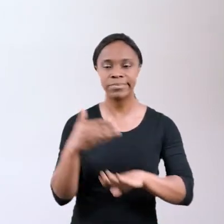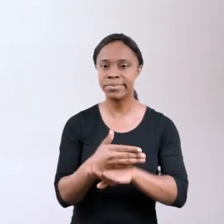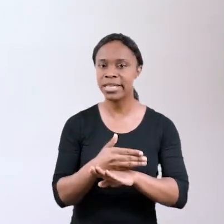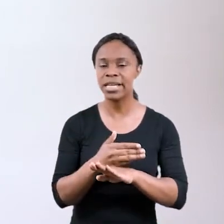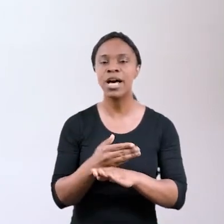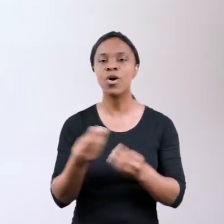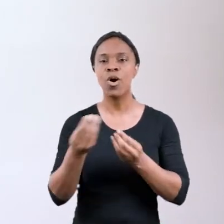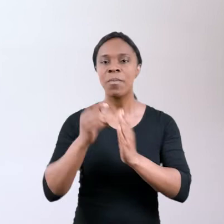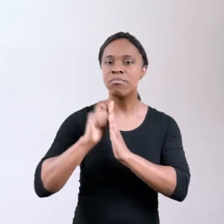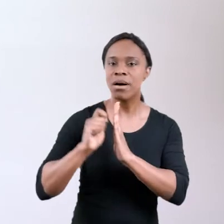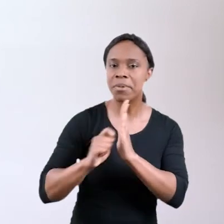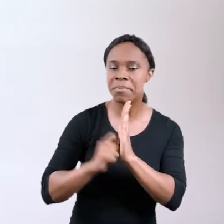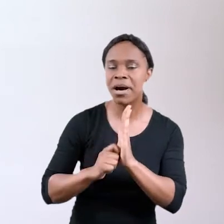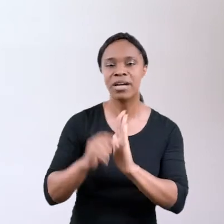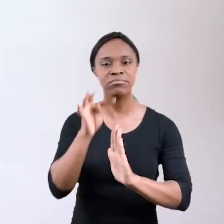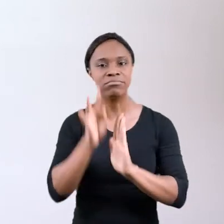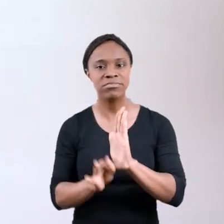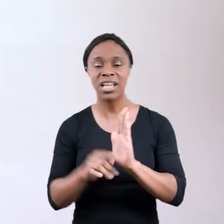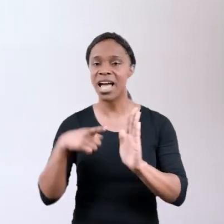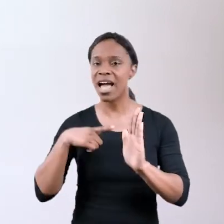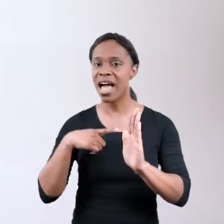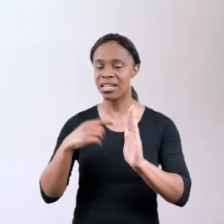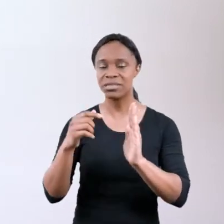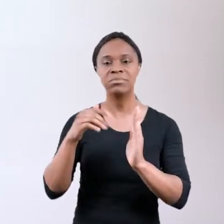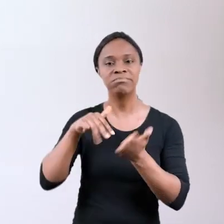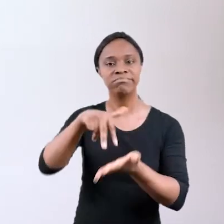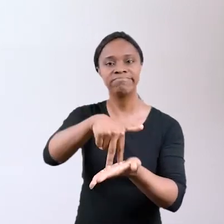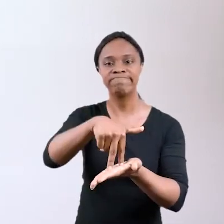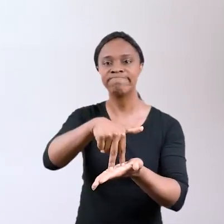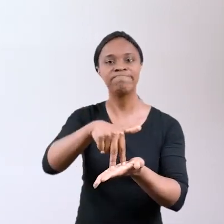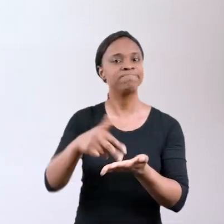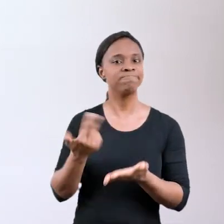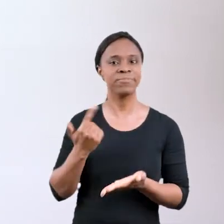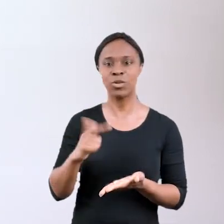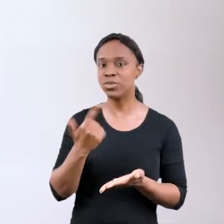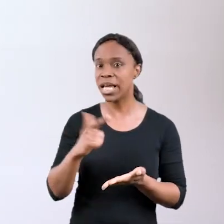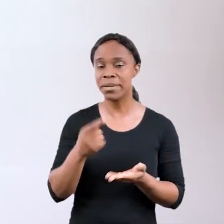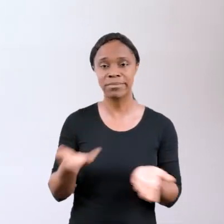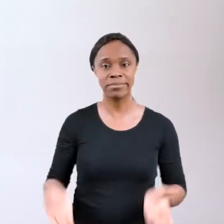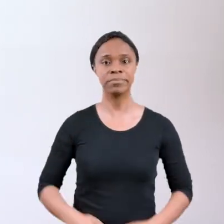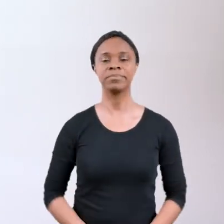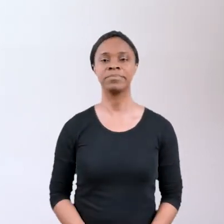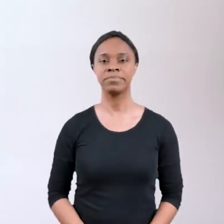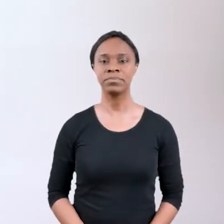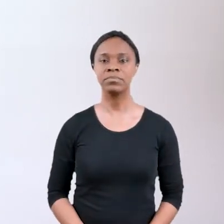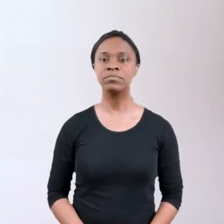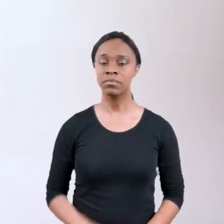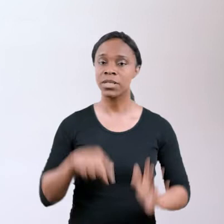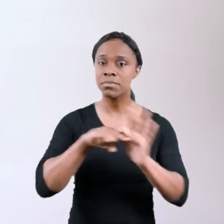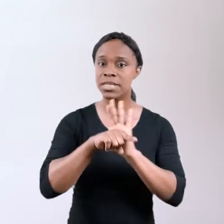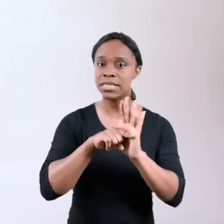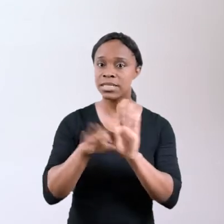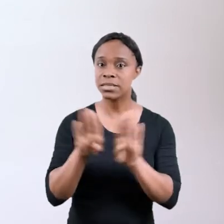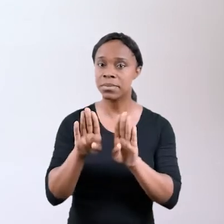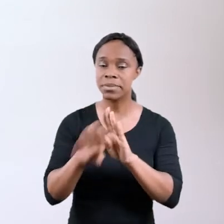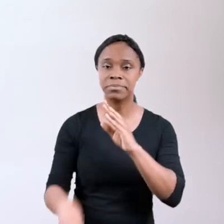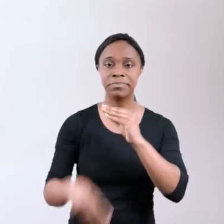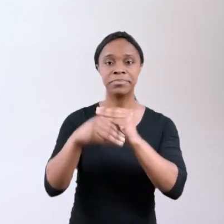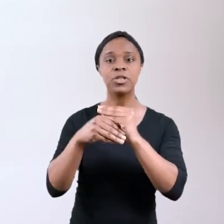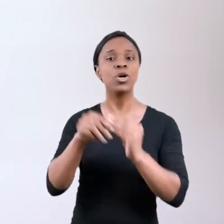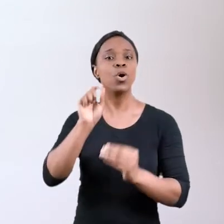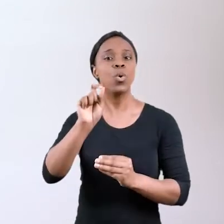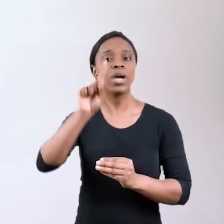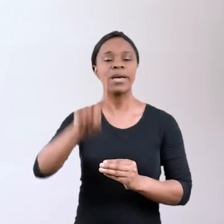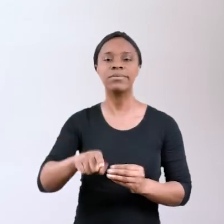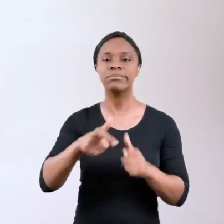e, como vimos, apresentam baixa representatividade no elenco principal dos filmes. A pesquisa cobriu os lançamentos de maior